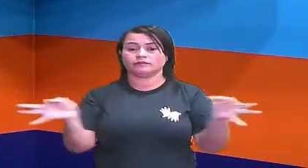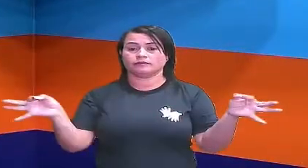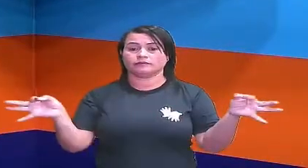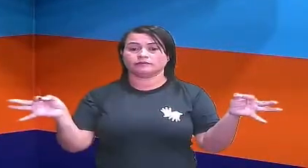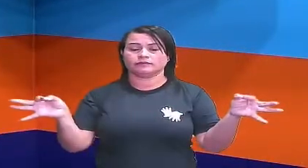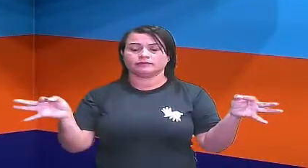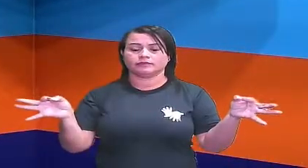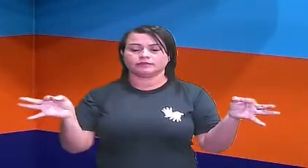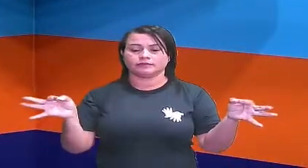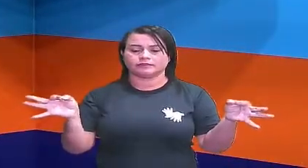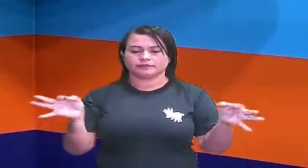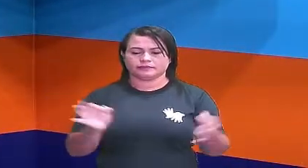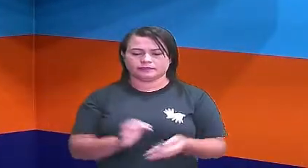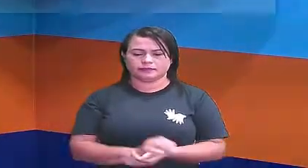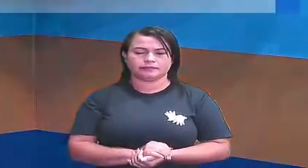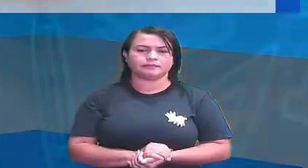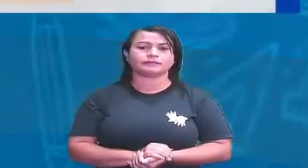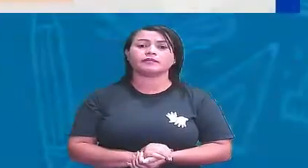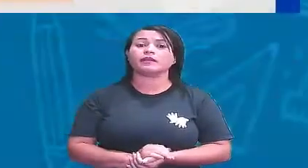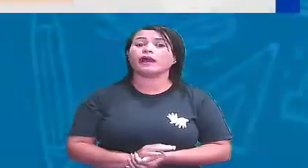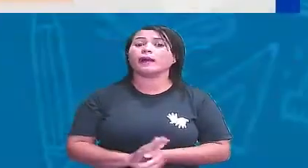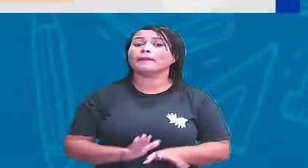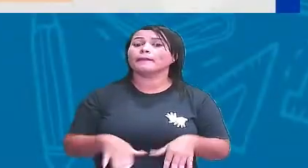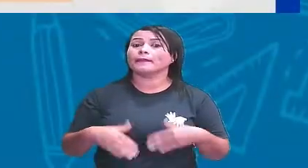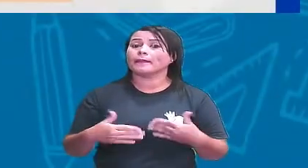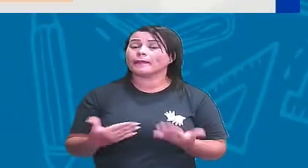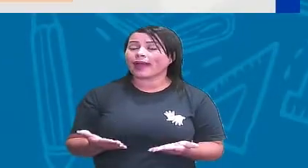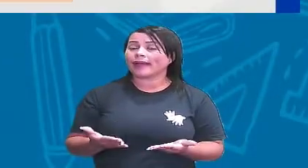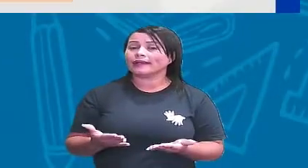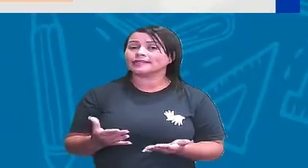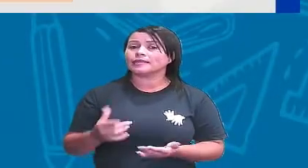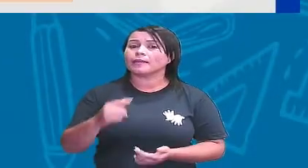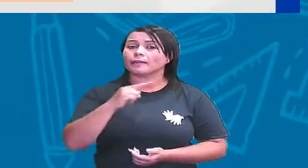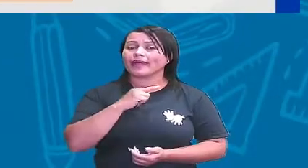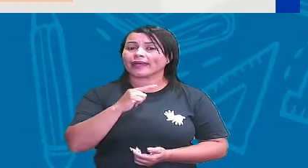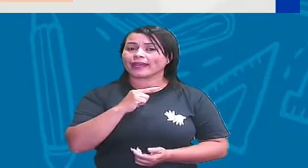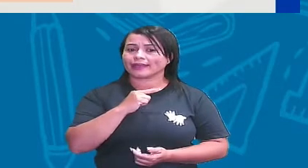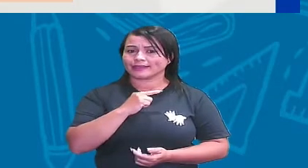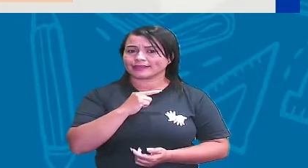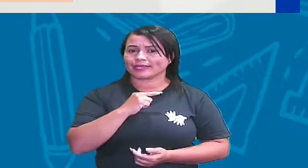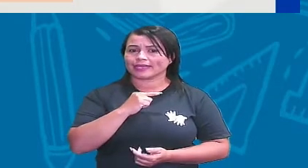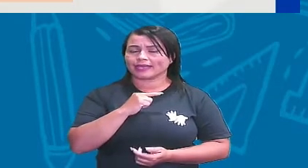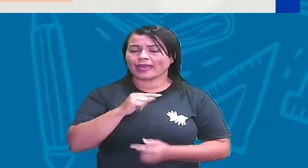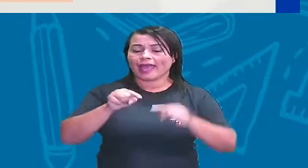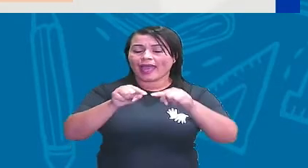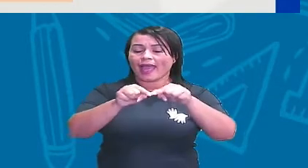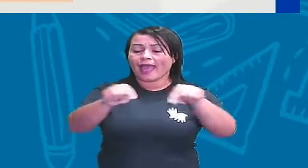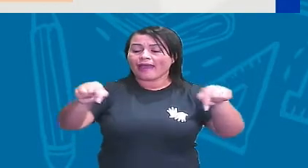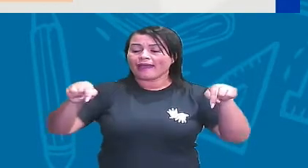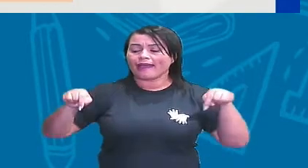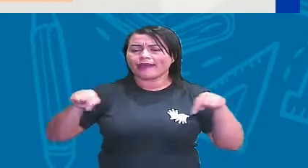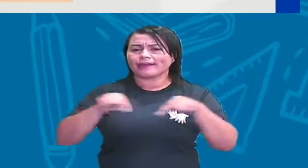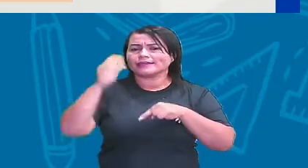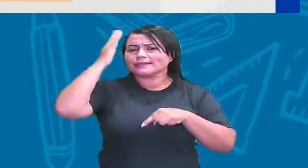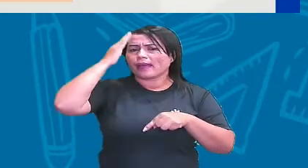ok? Mas, para determinar medidas de áreas,